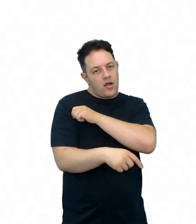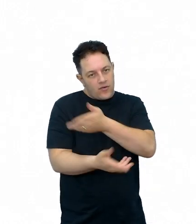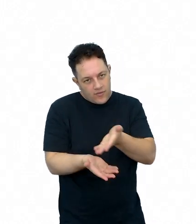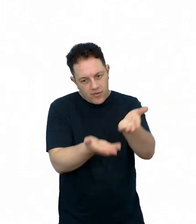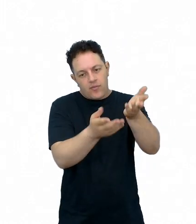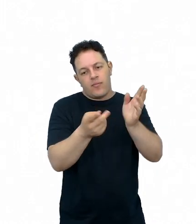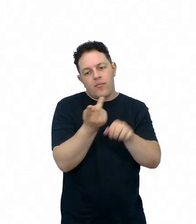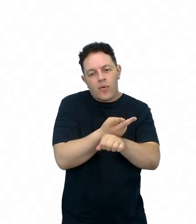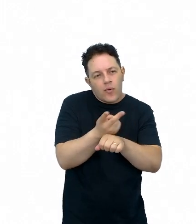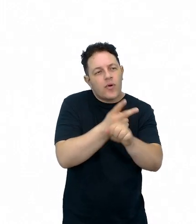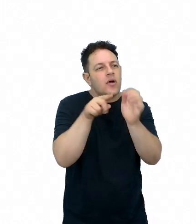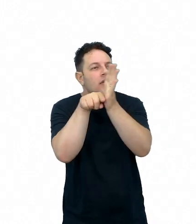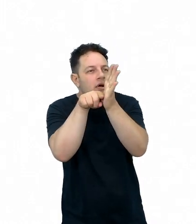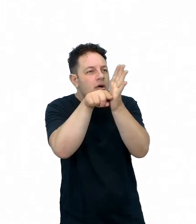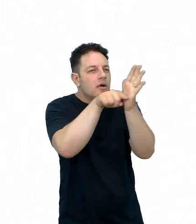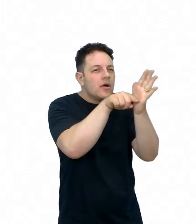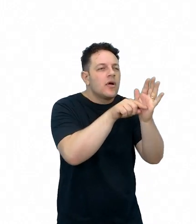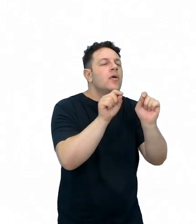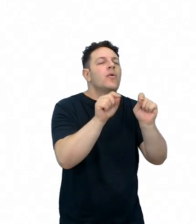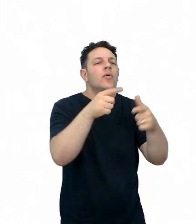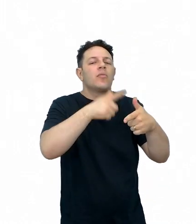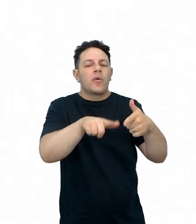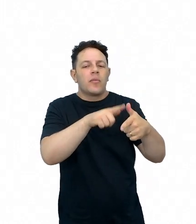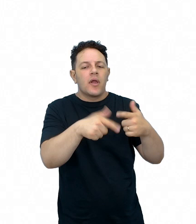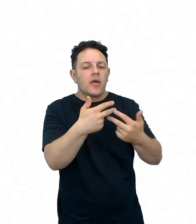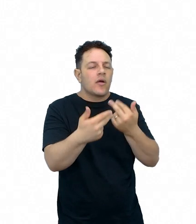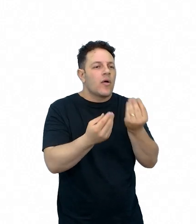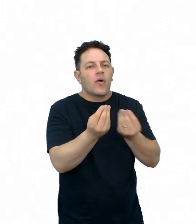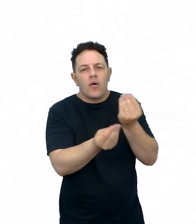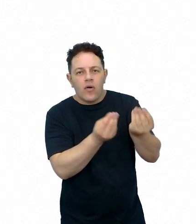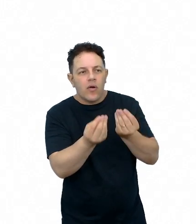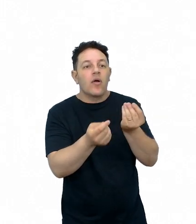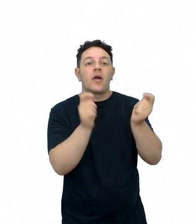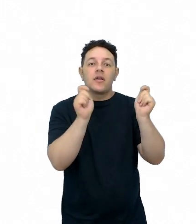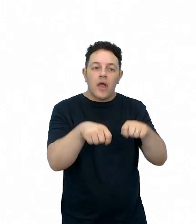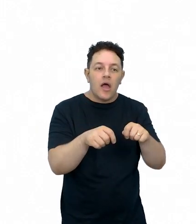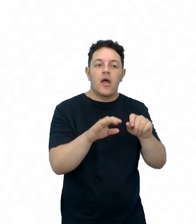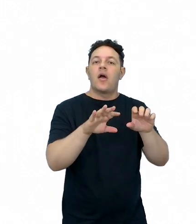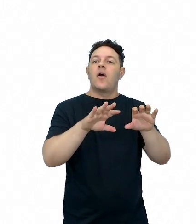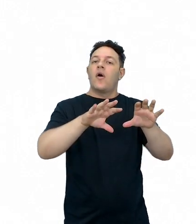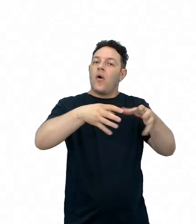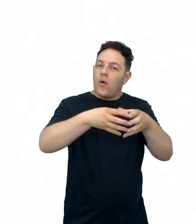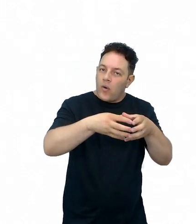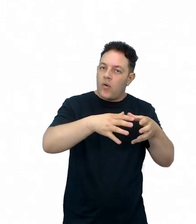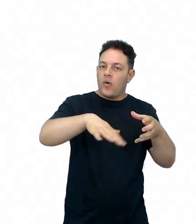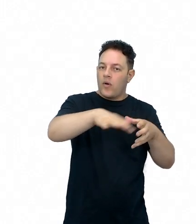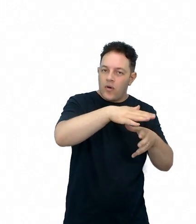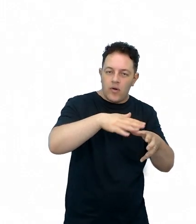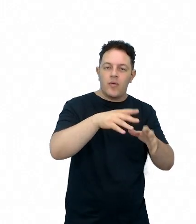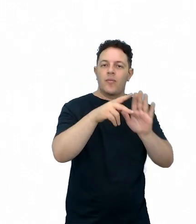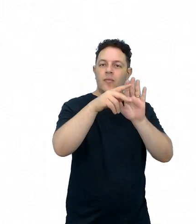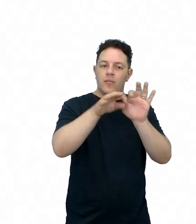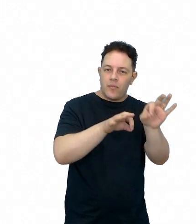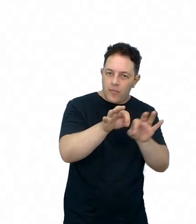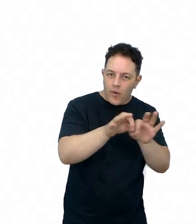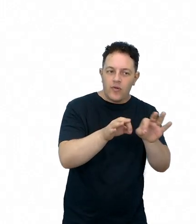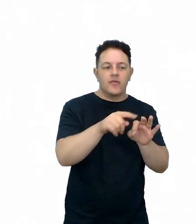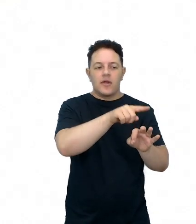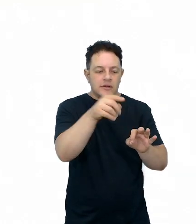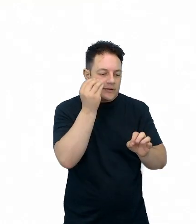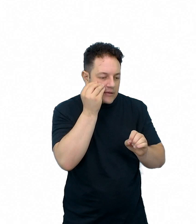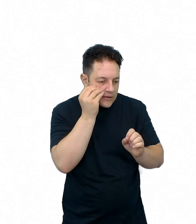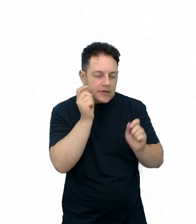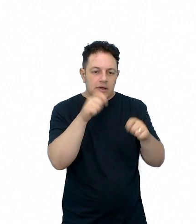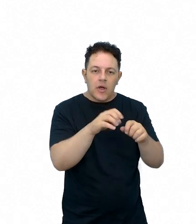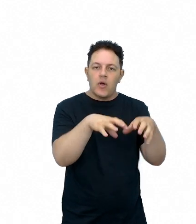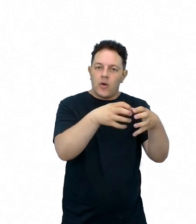sobre aquele problema que está posto para que os grupos, eu trabalho em projetos, sempre demanda um trabalho